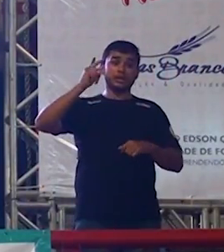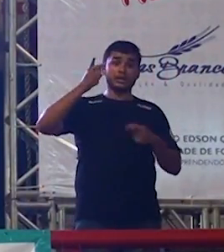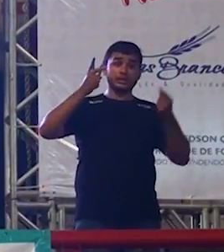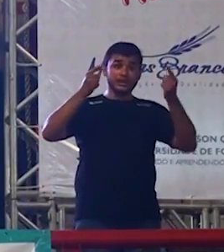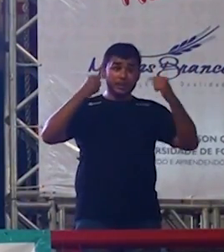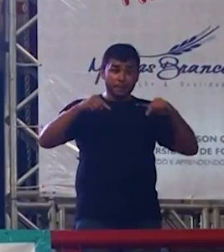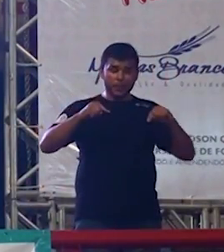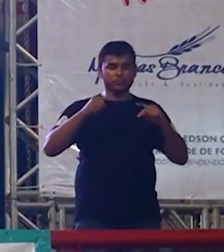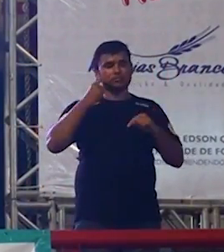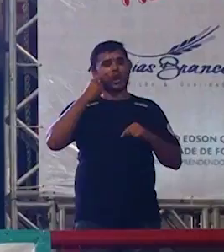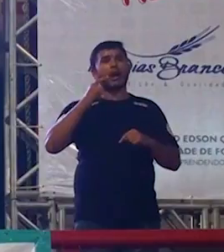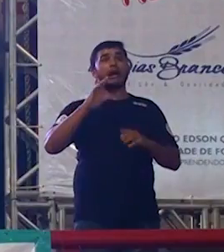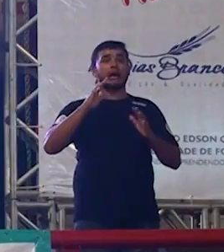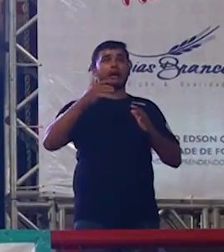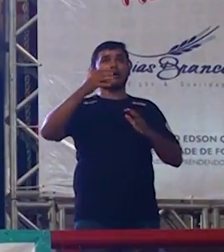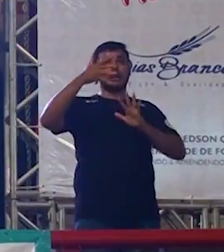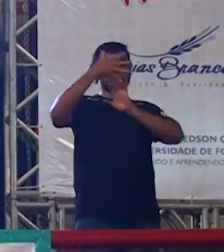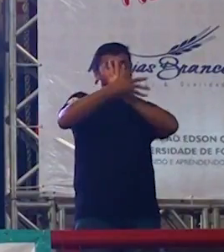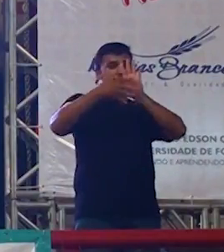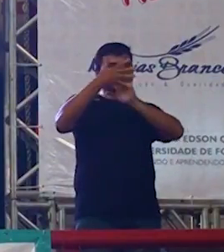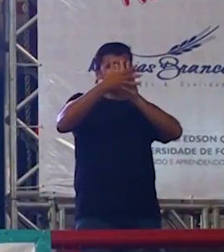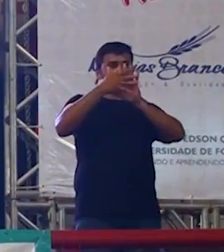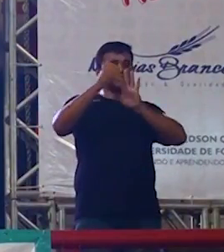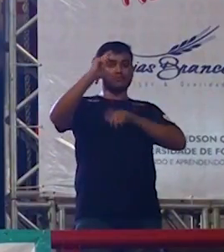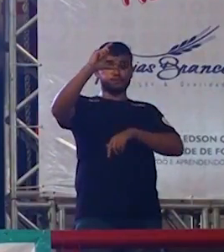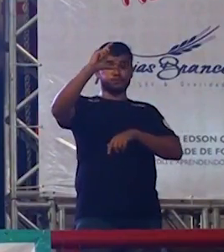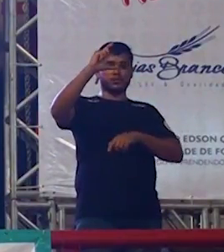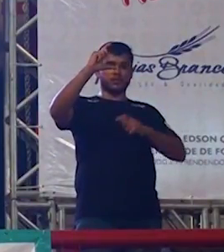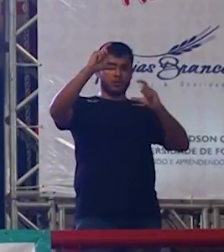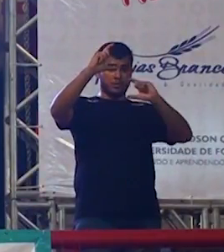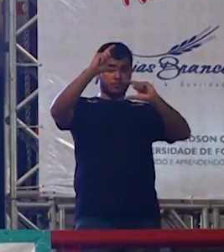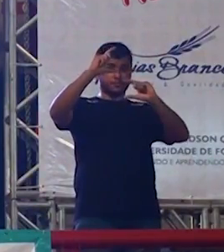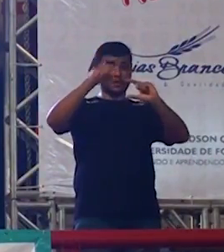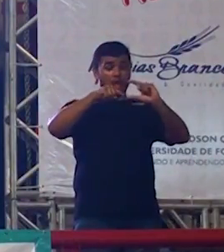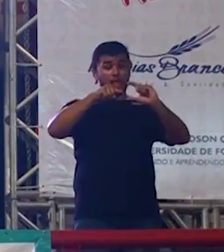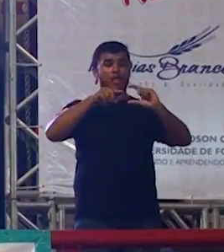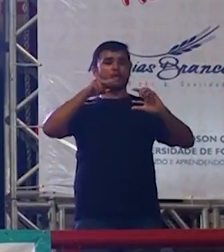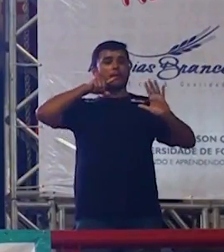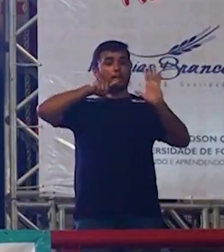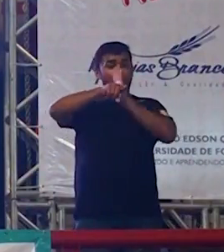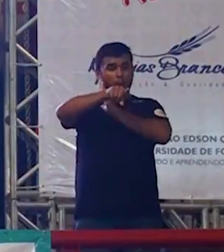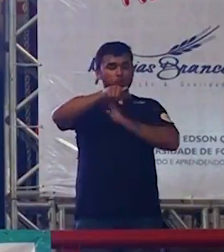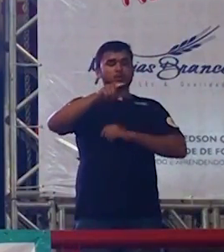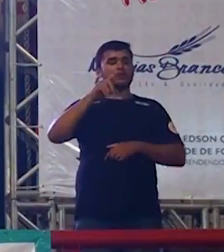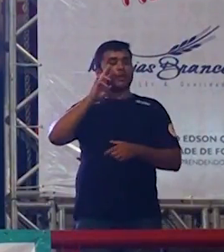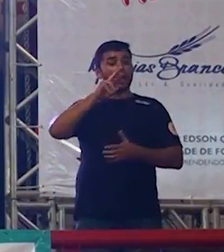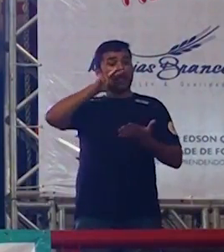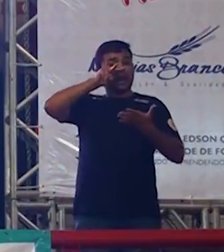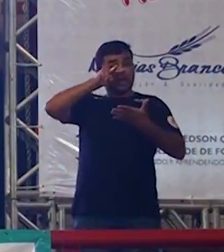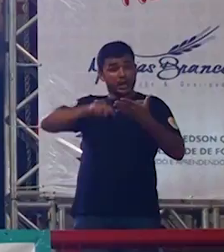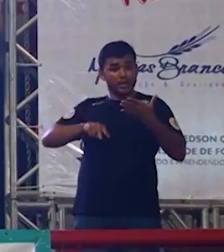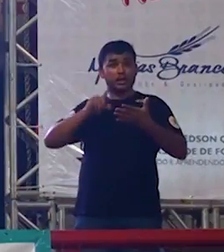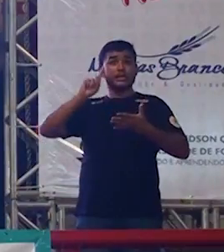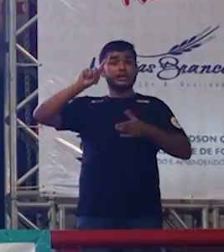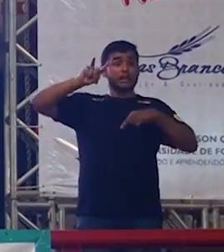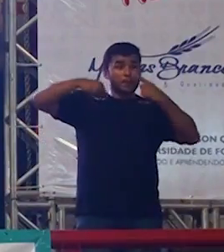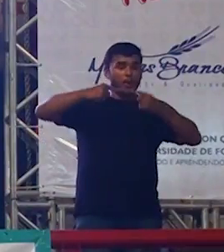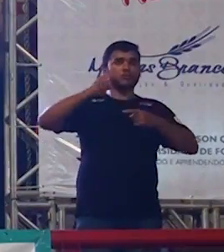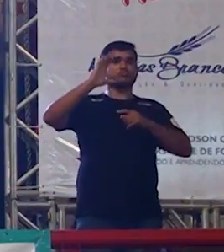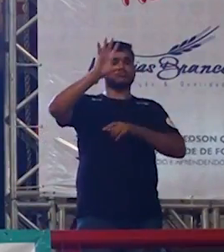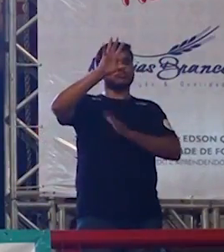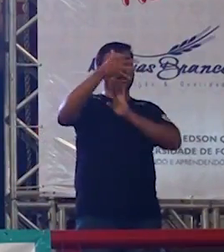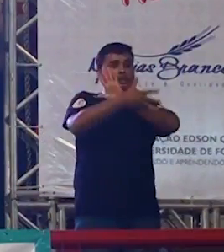depois o texto. Essa regra é a regra de ouro, principalmente nas linguagens e